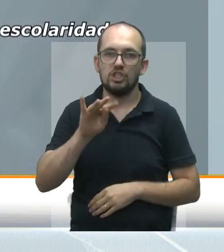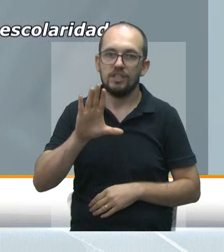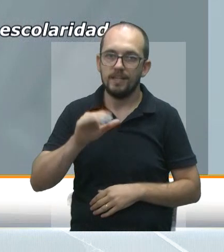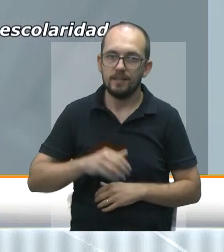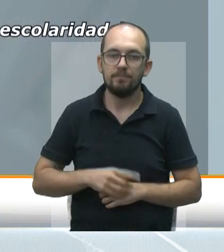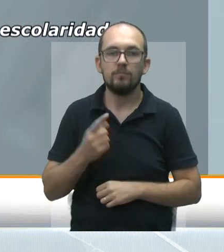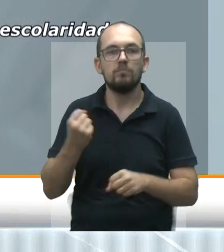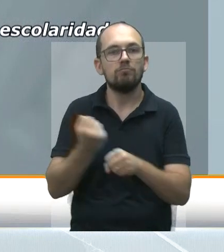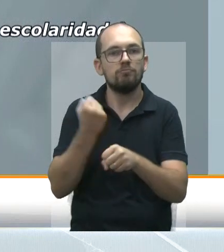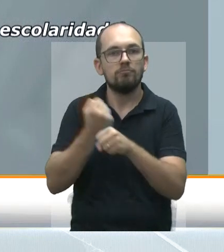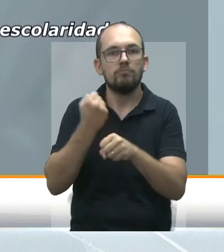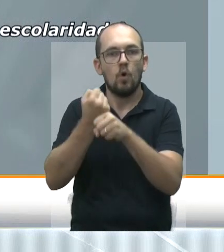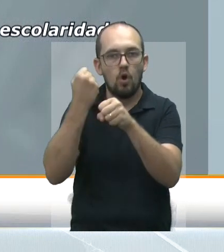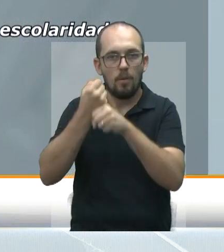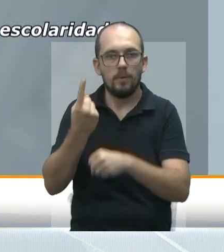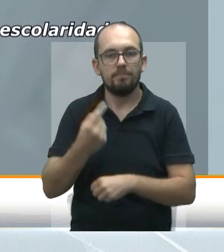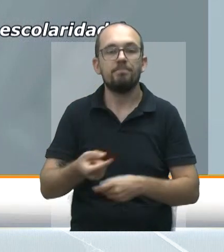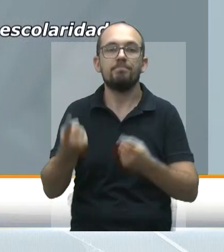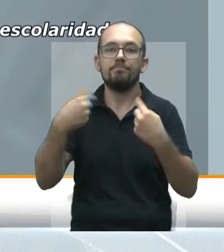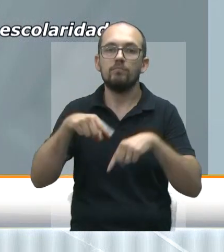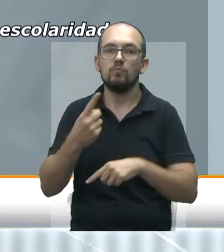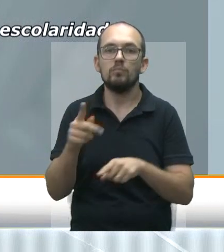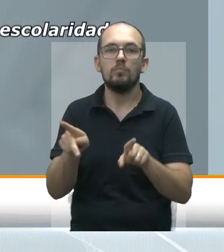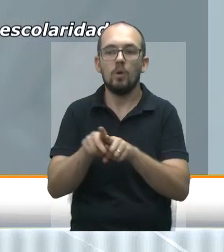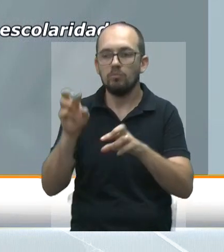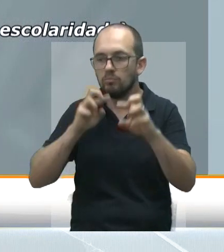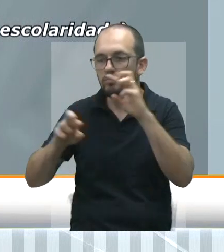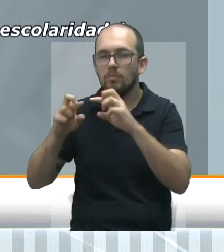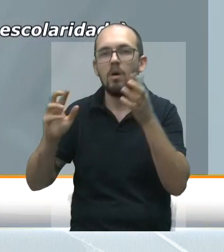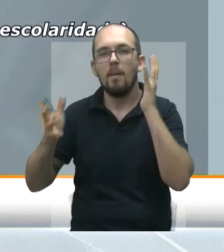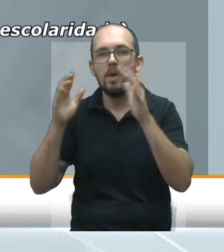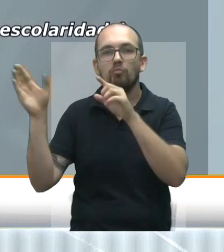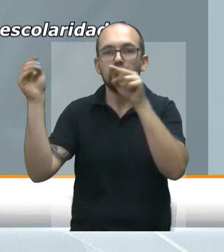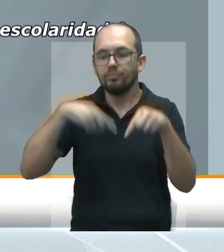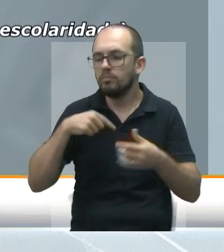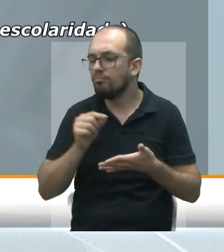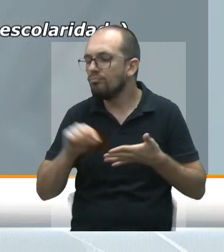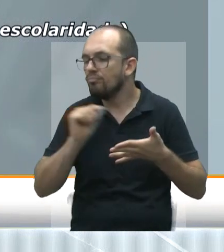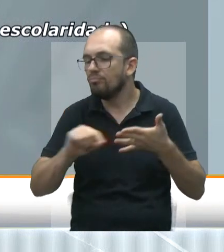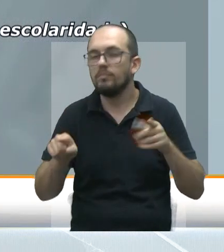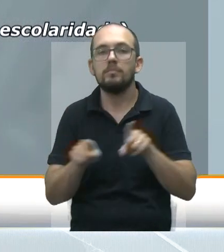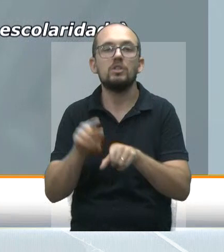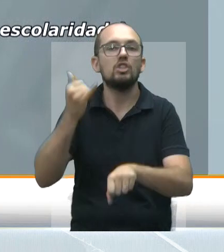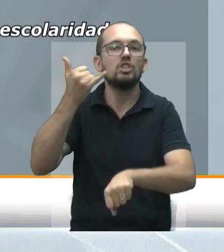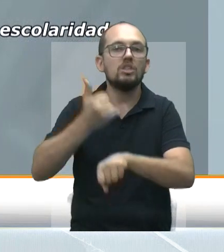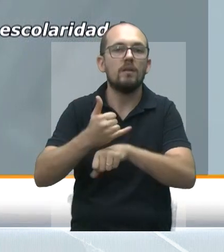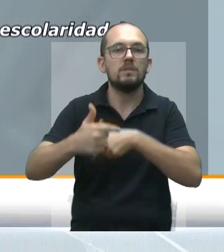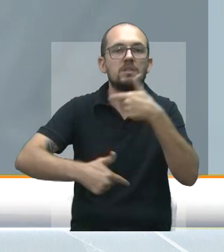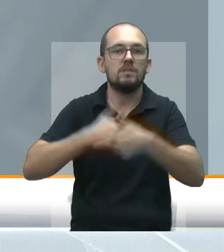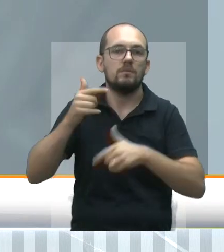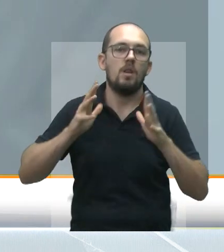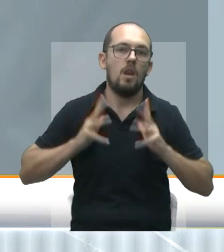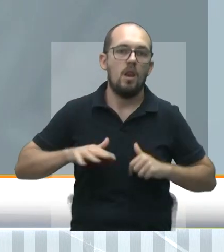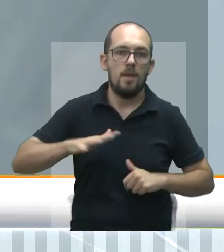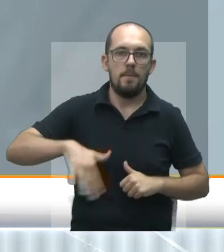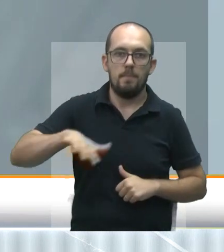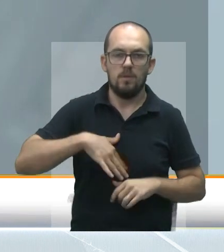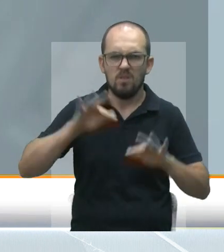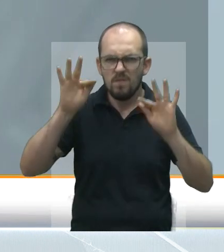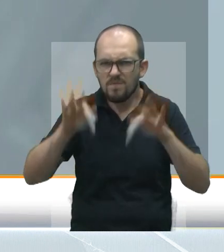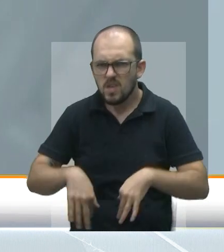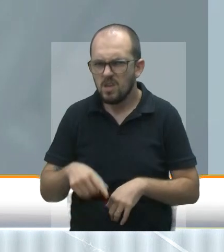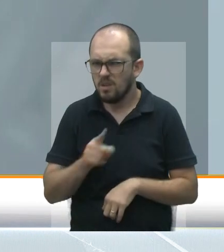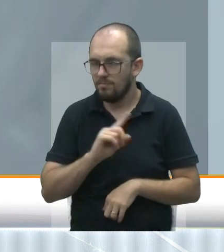encarregado de obras, outra vaga para conferente de carga e descarga e uma para chefe de serviço de limpeza. Não para por aí, tem